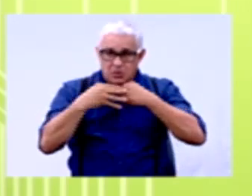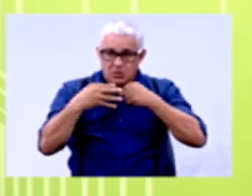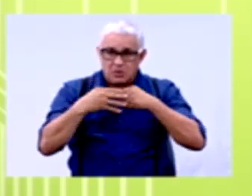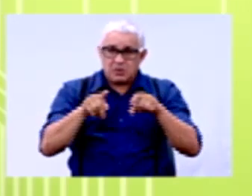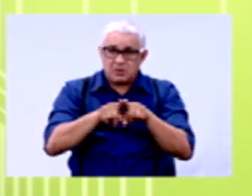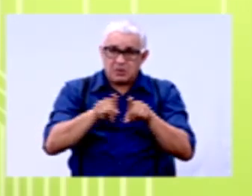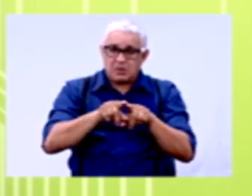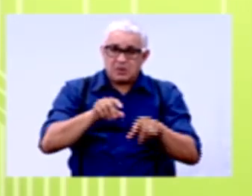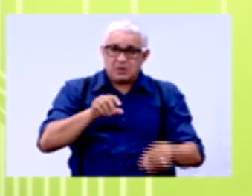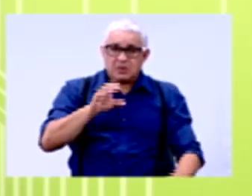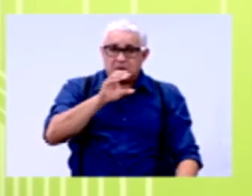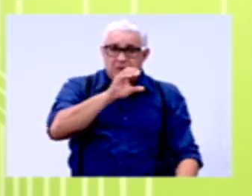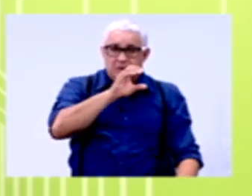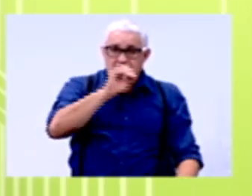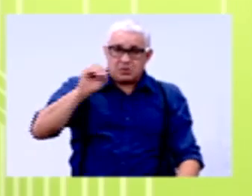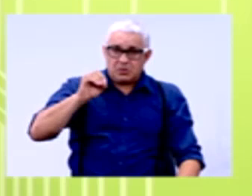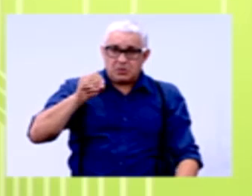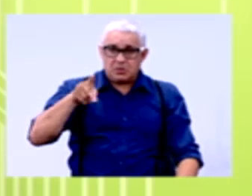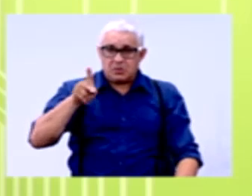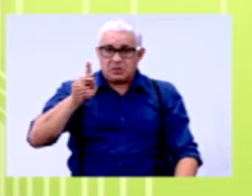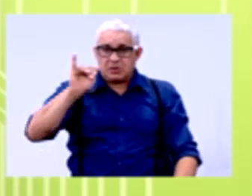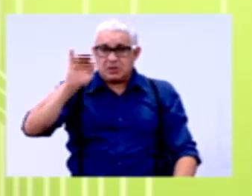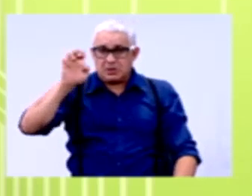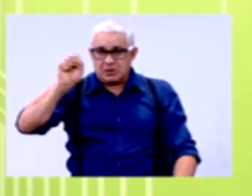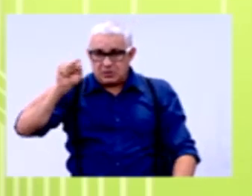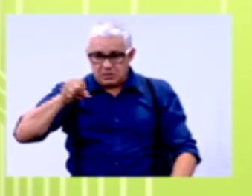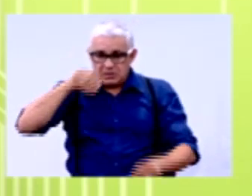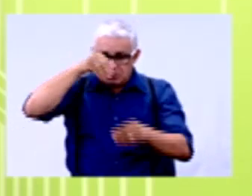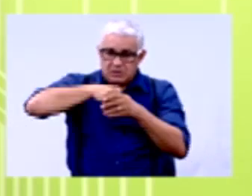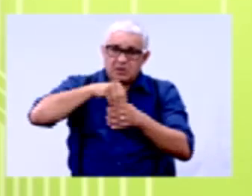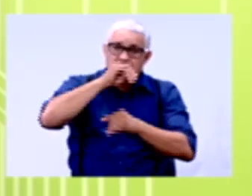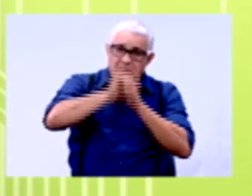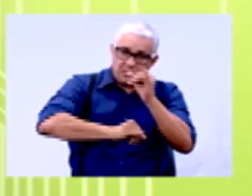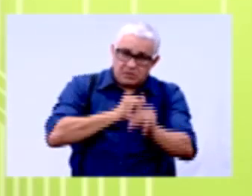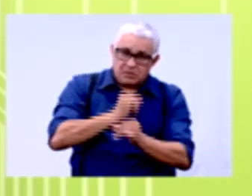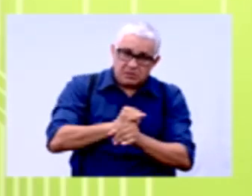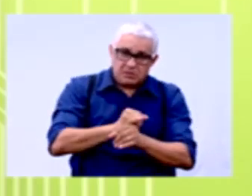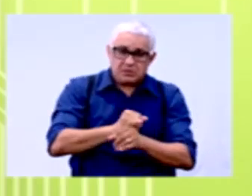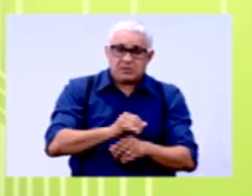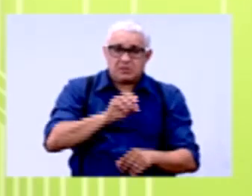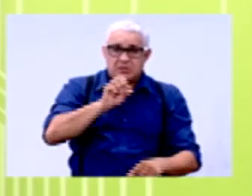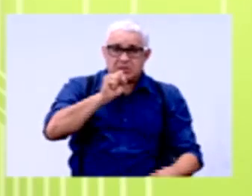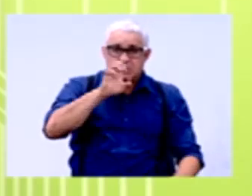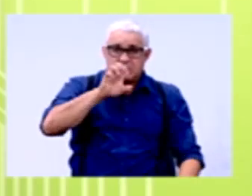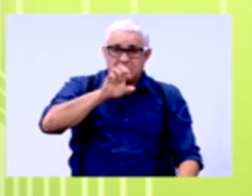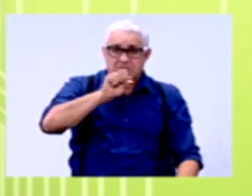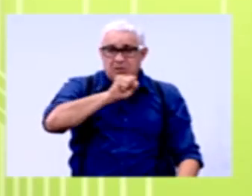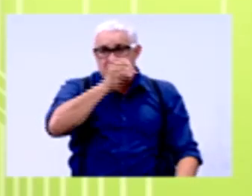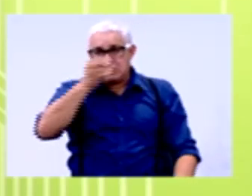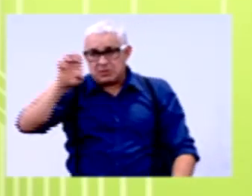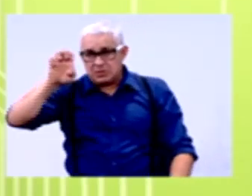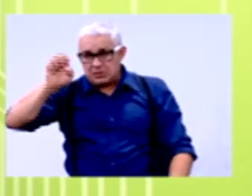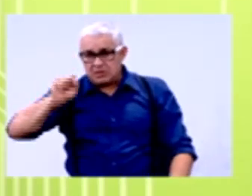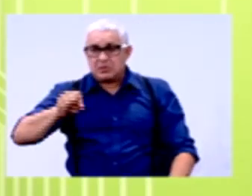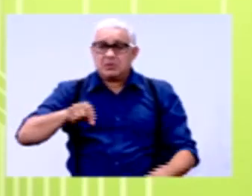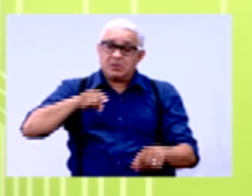cookies, né? Os cookies basicamente armazenam no próprio navegador, mas as sessões elas são armazenadas dentro do nosso